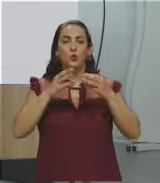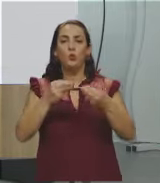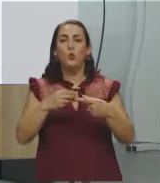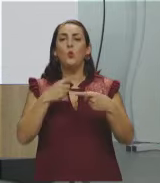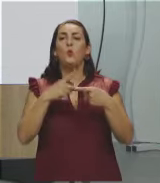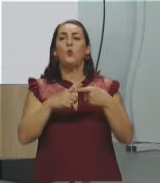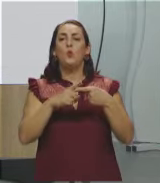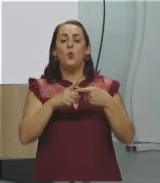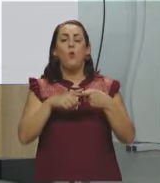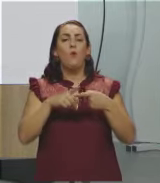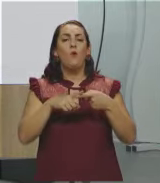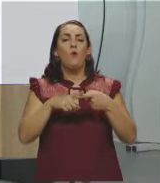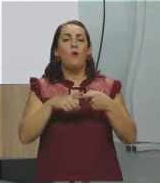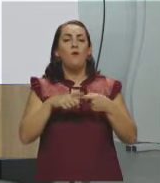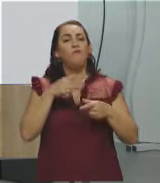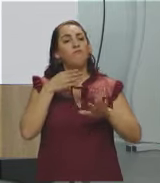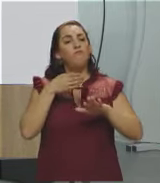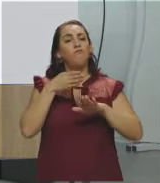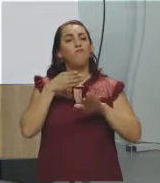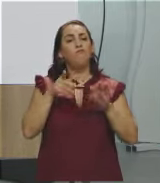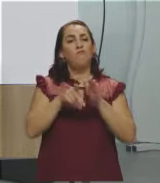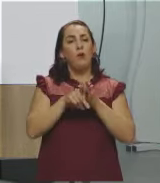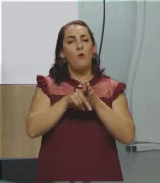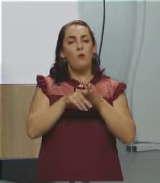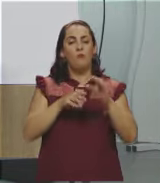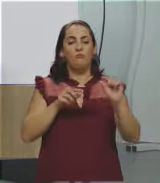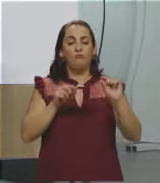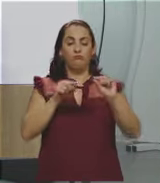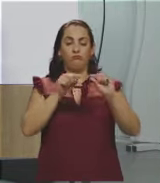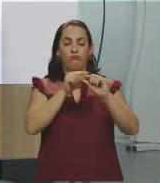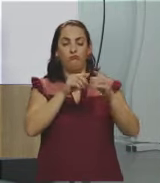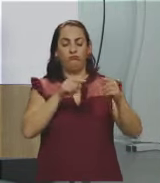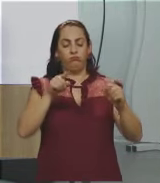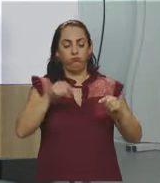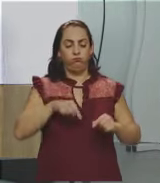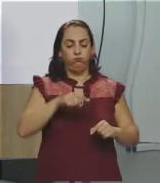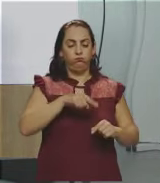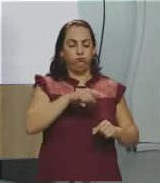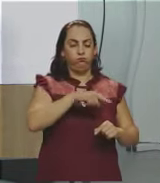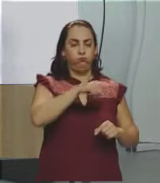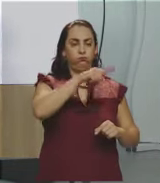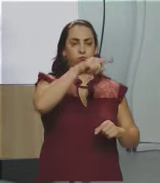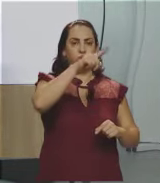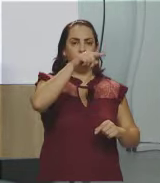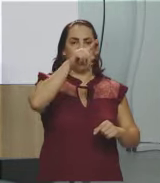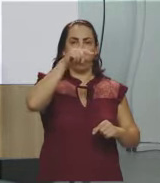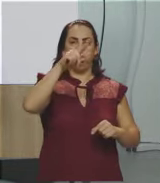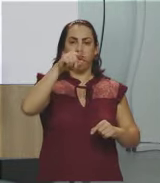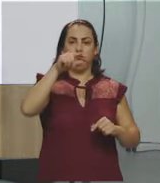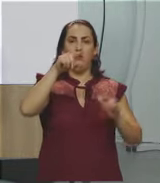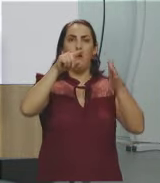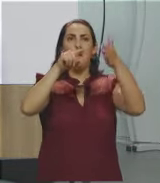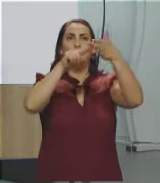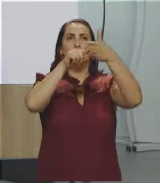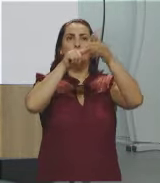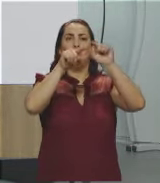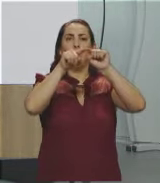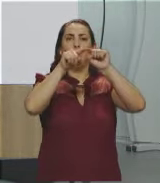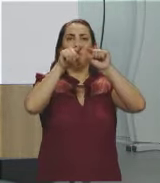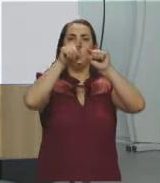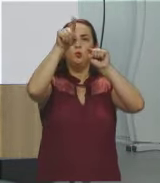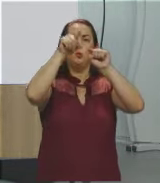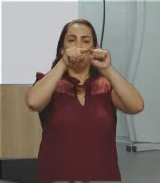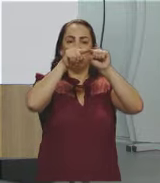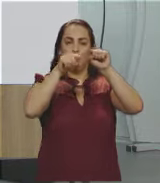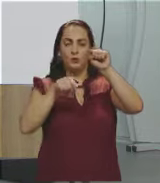falei para vocês, ó, a corrente chegou no nó e dividiu em duas, I1 e I2. Então o que acontece? Olhando para os valores dos resultados do